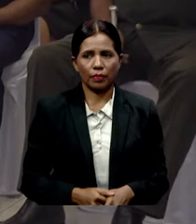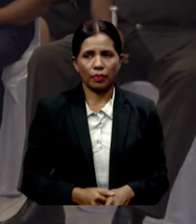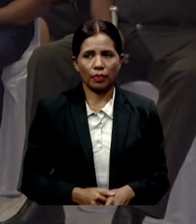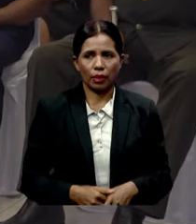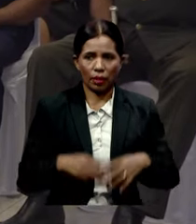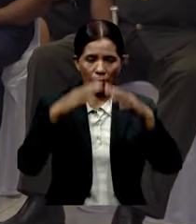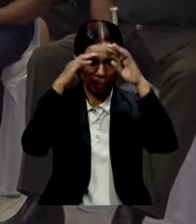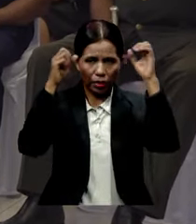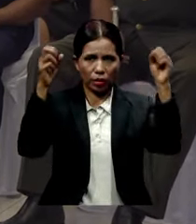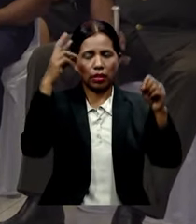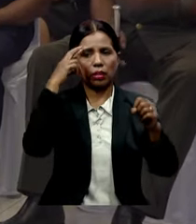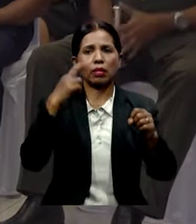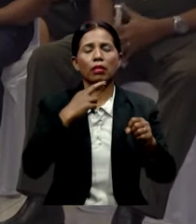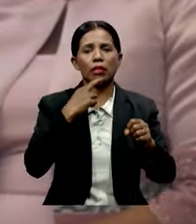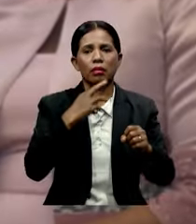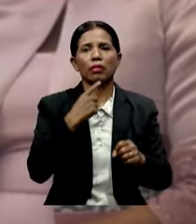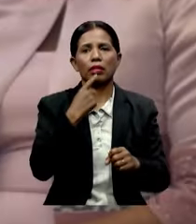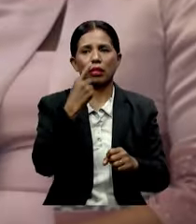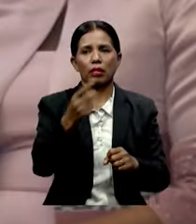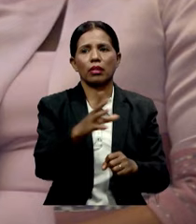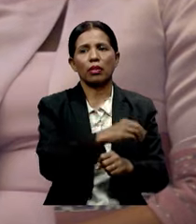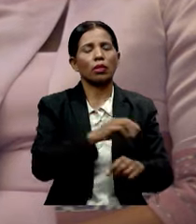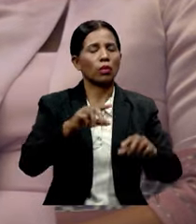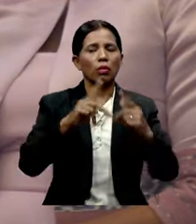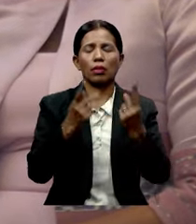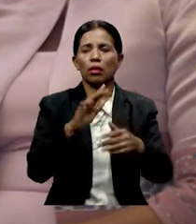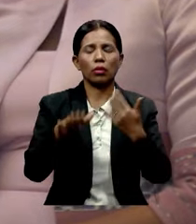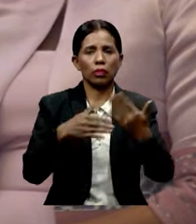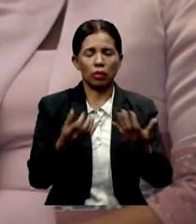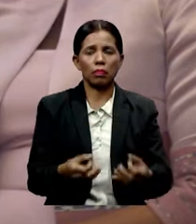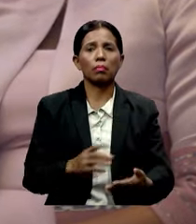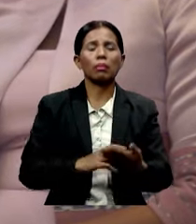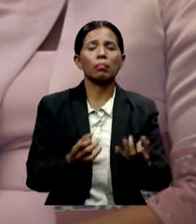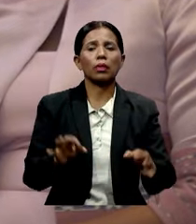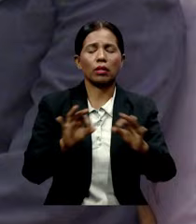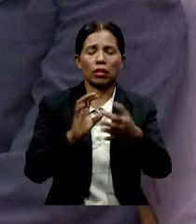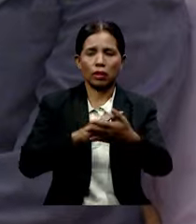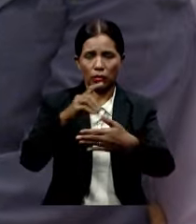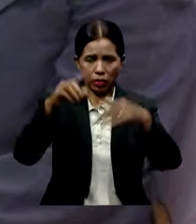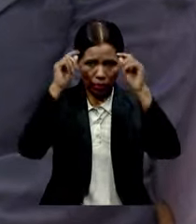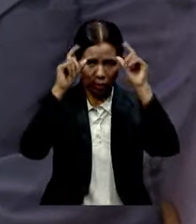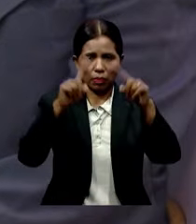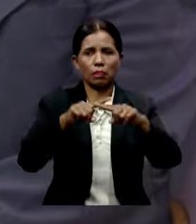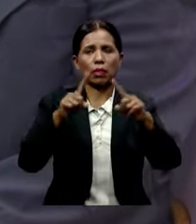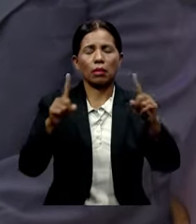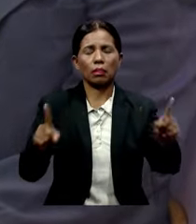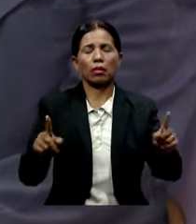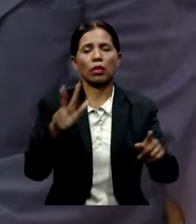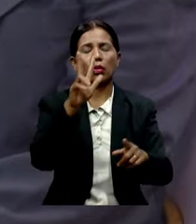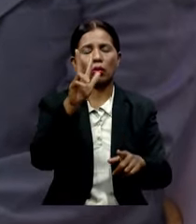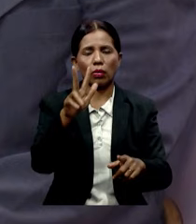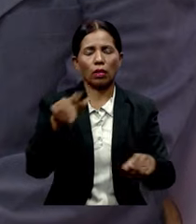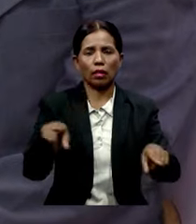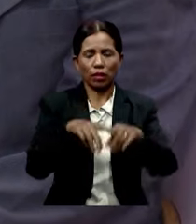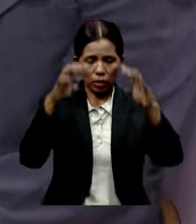Presidente da República José Ramos Horta Hatete, setor roto-roto importante para o desenvolvimento do Timor-Leste, mas bem, setor tolo hanesa na